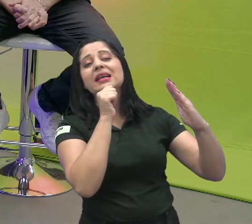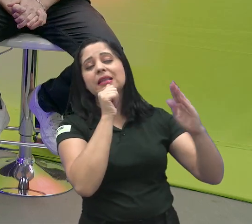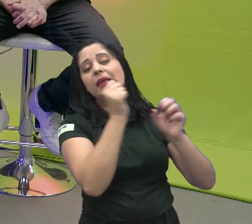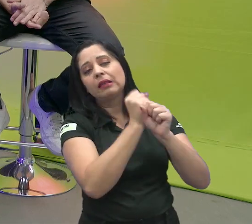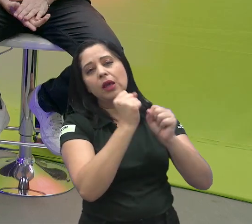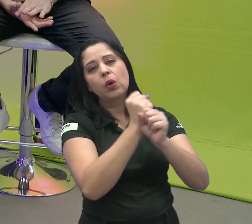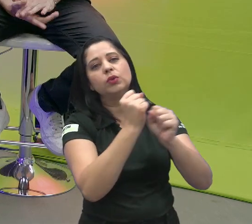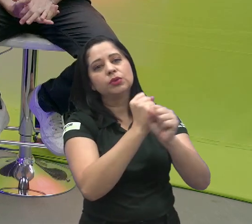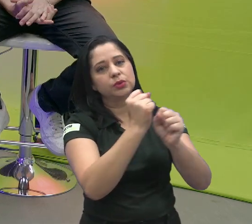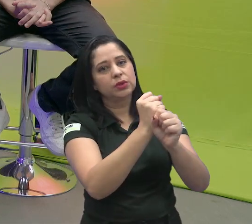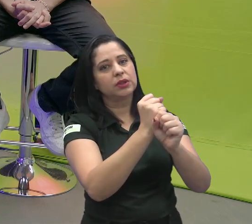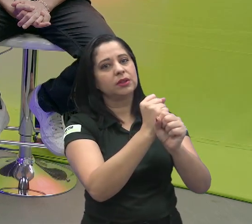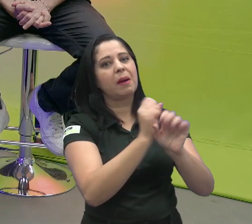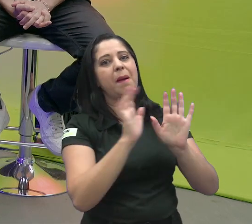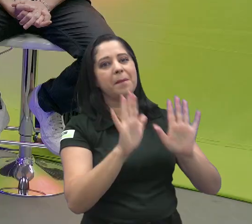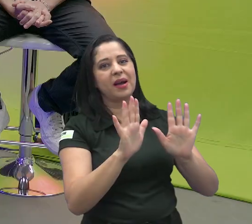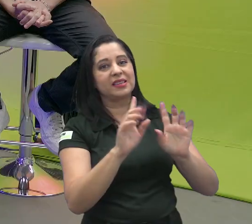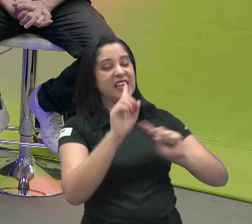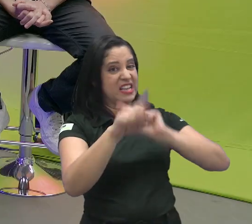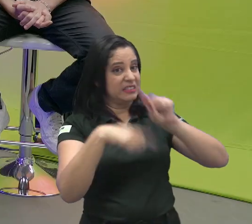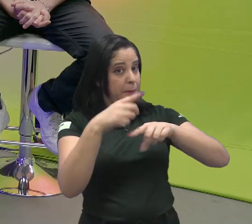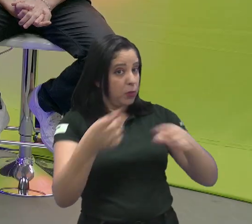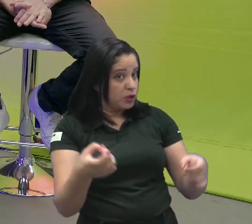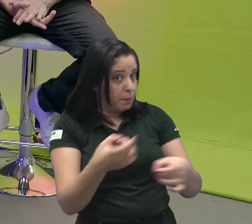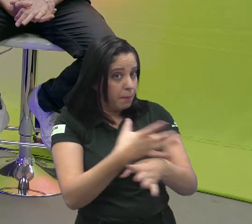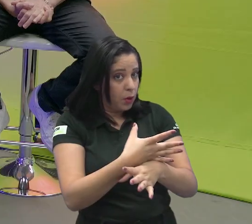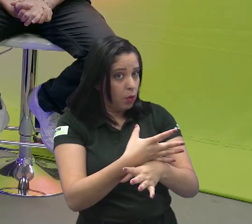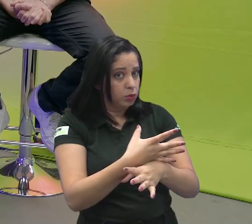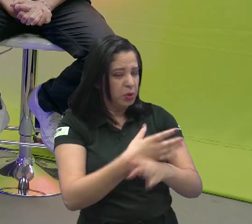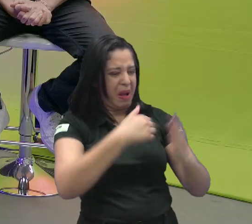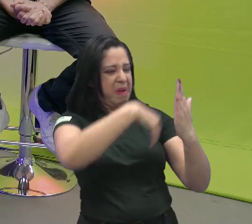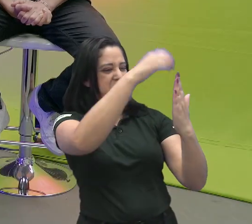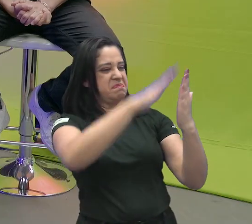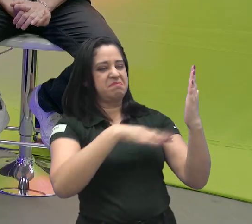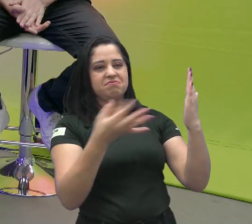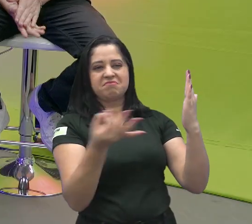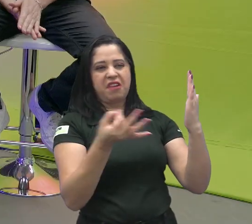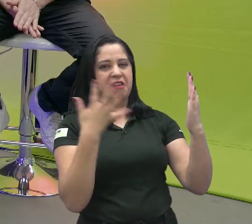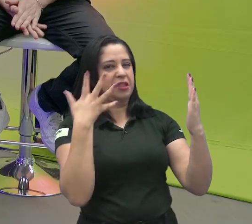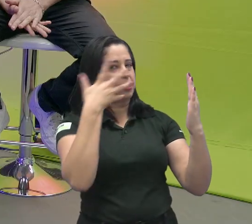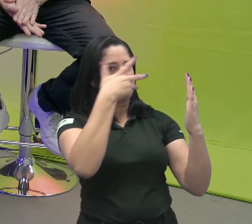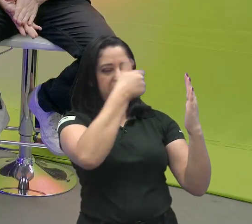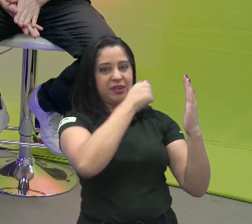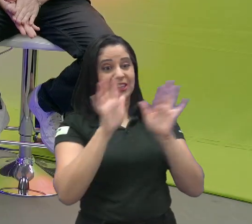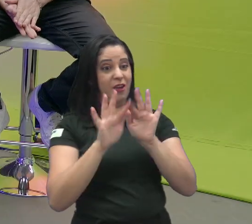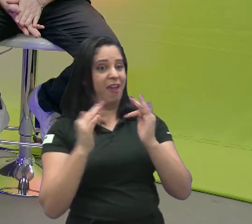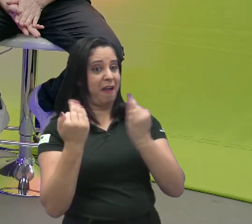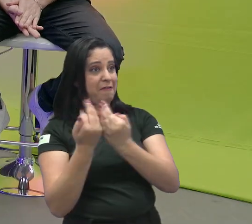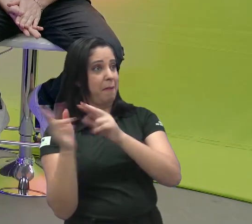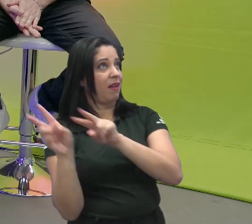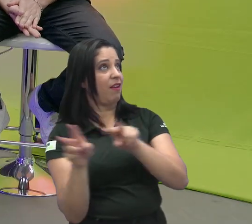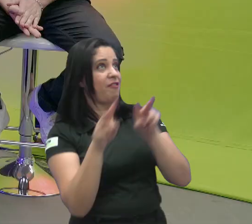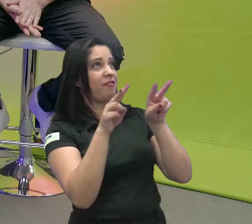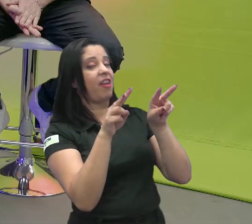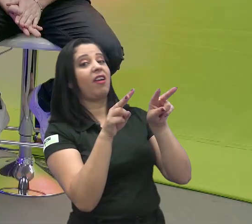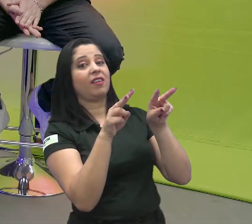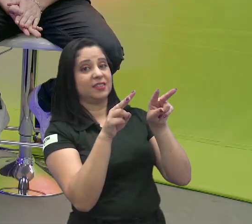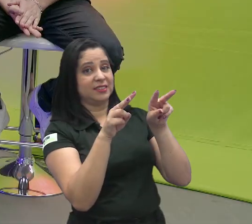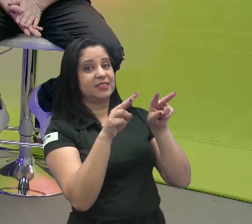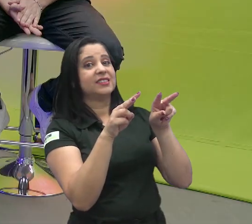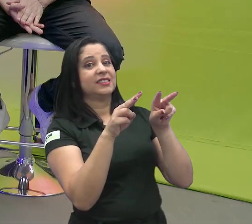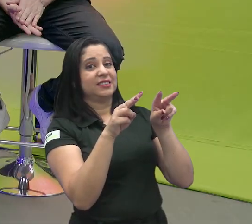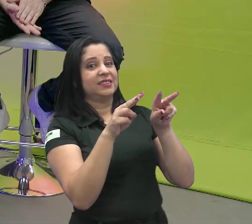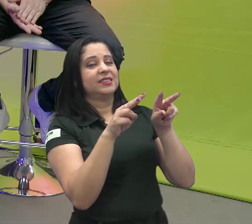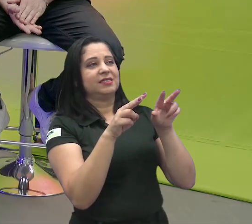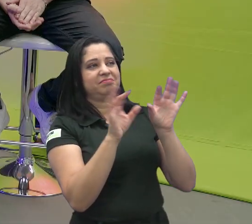em construção. Então vai ser um cenário muito bacana para aquela casa, para a família que vai entrar ali. A casa já, pelo que a gente viu, já é bonita,